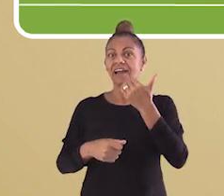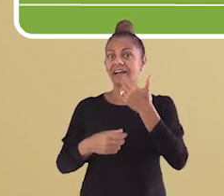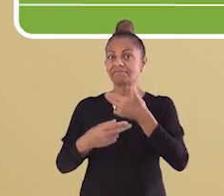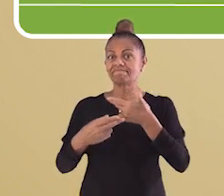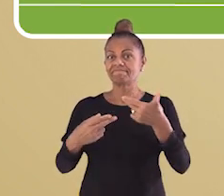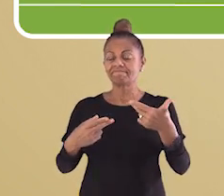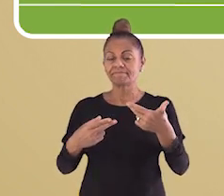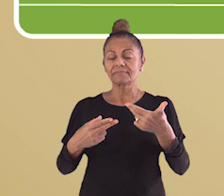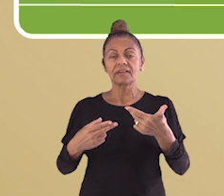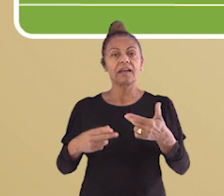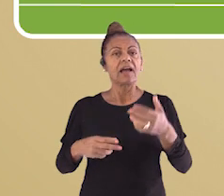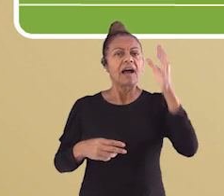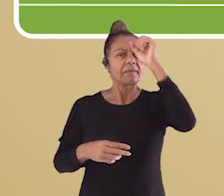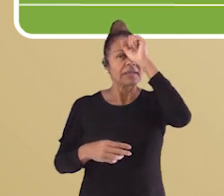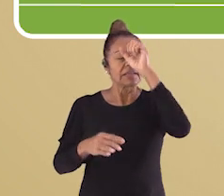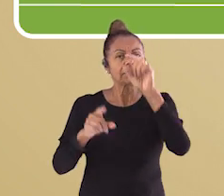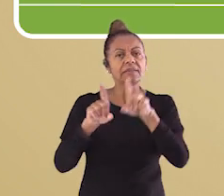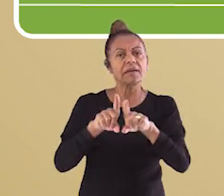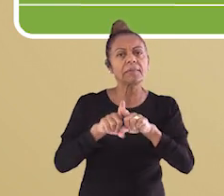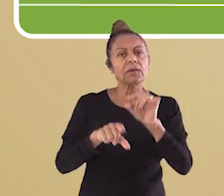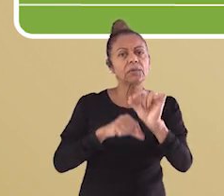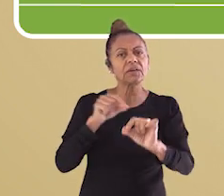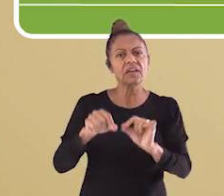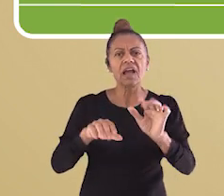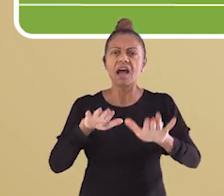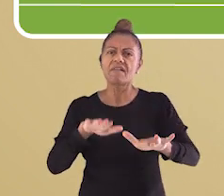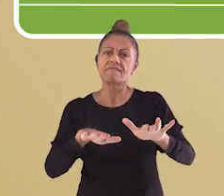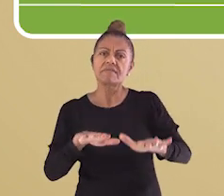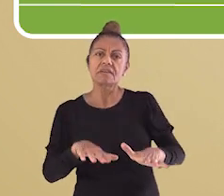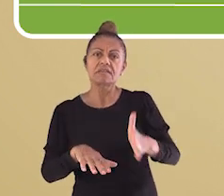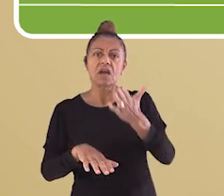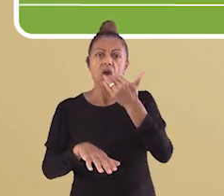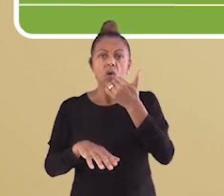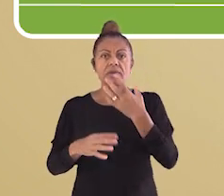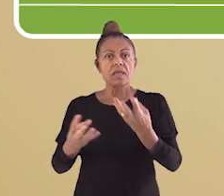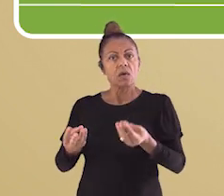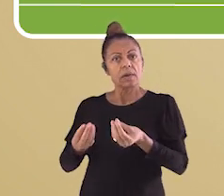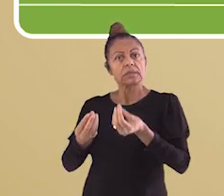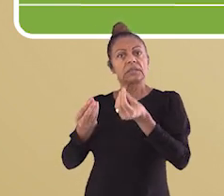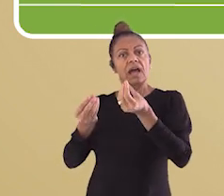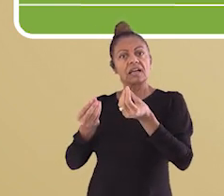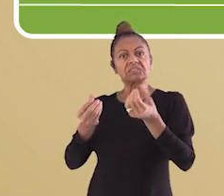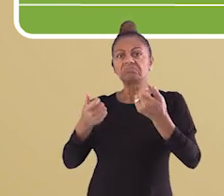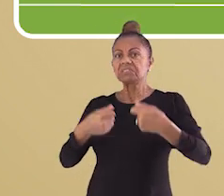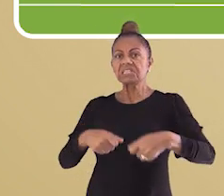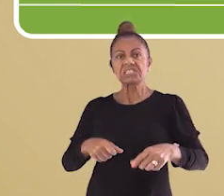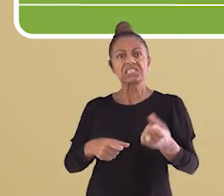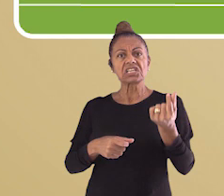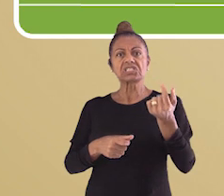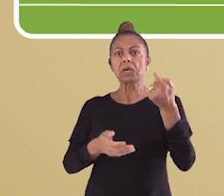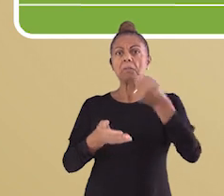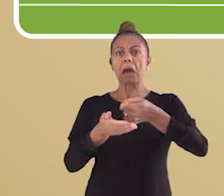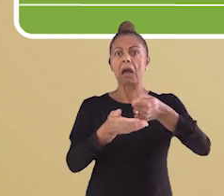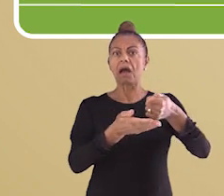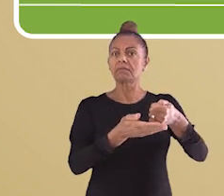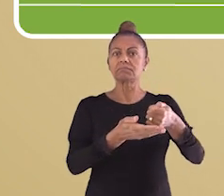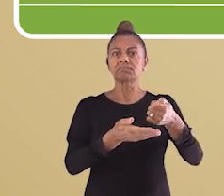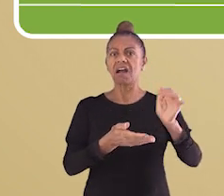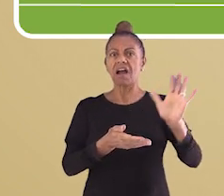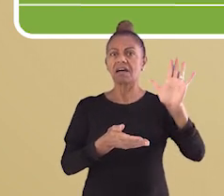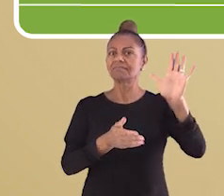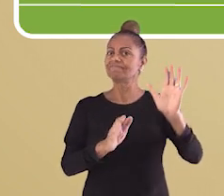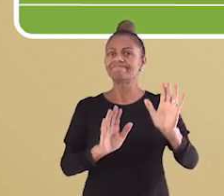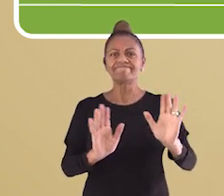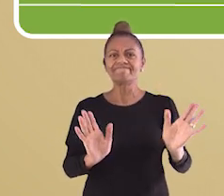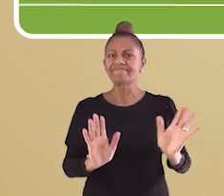de qualidade nem sempre demanda altos gastos. E aprendeu a importância de uma alimentação que traga alimentos e